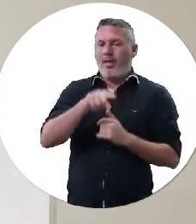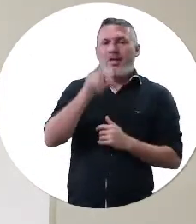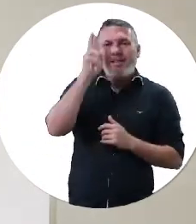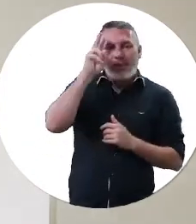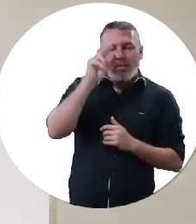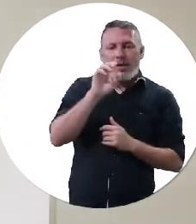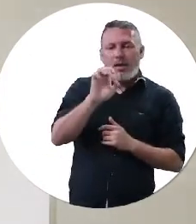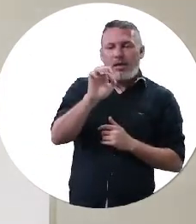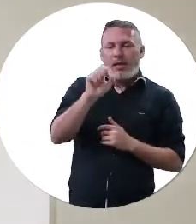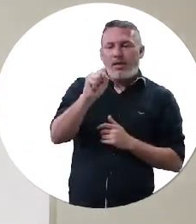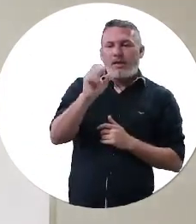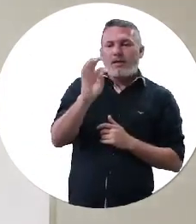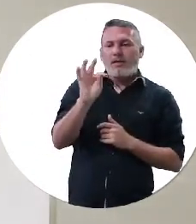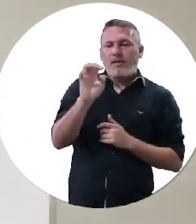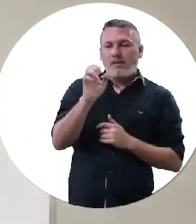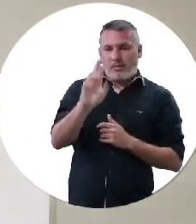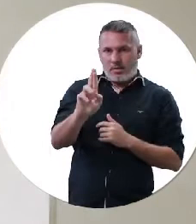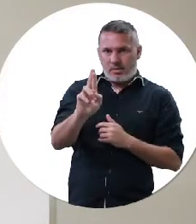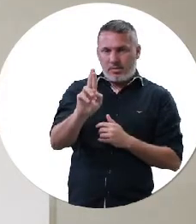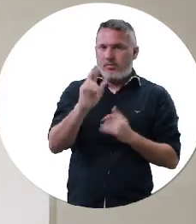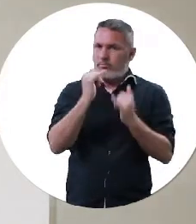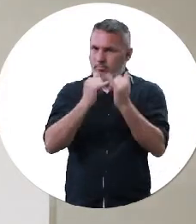é hidrocarboneto